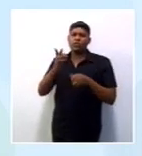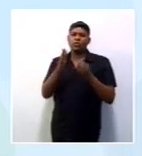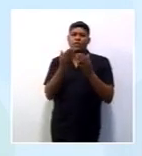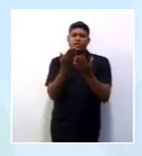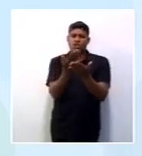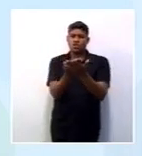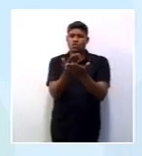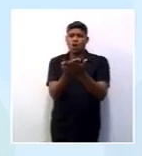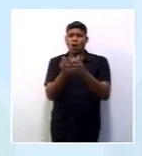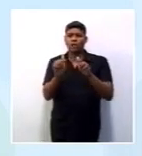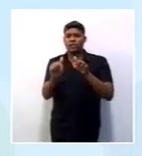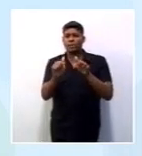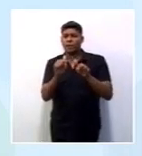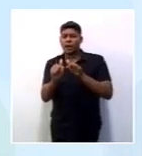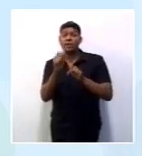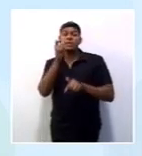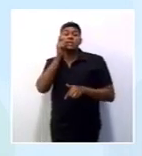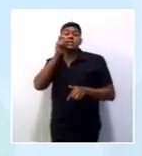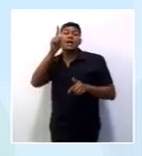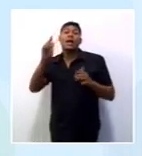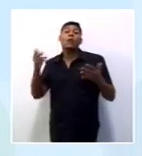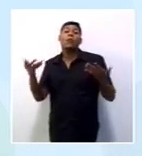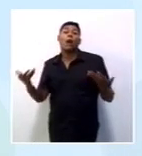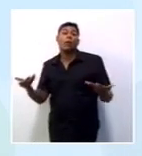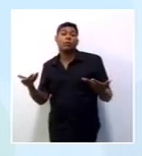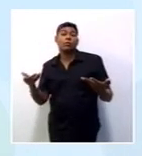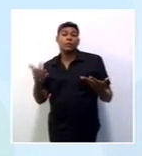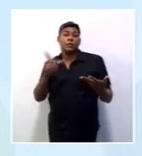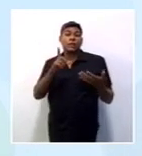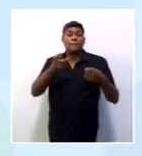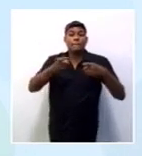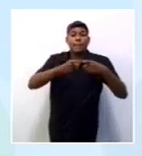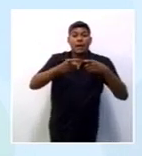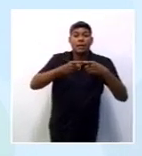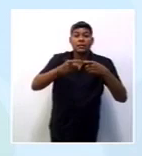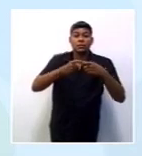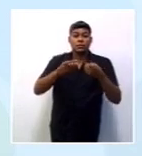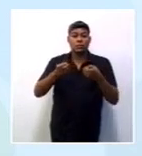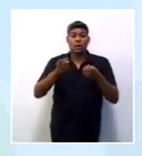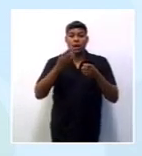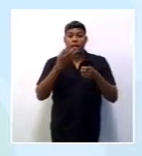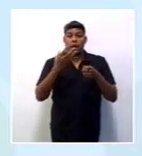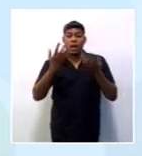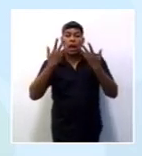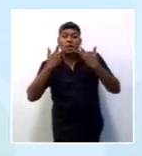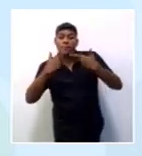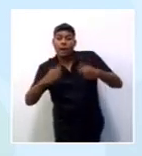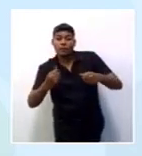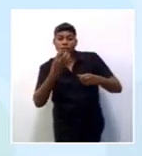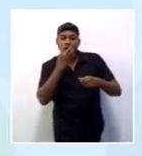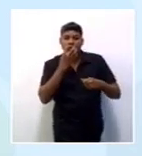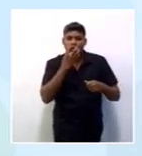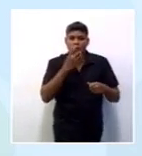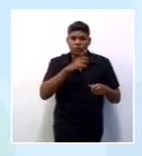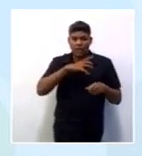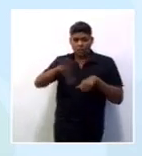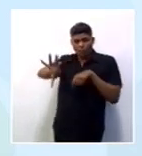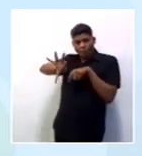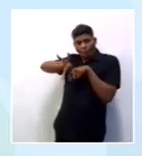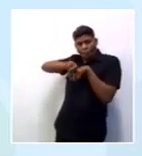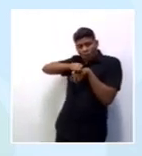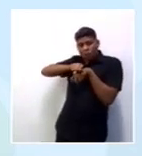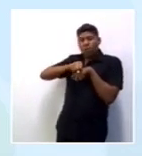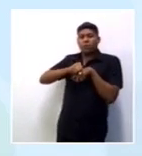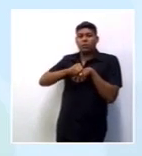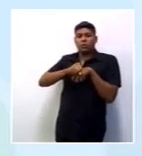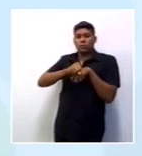trabalho. E qual foi a ideia? Que animais domésticos, como gato e cachorros, carregam o coronavírus e podem transmiti-los